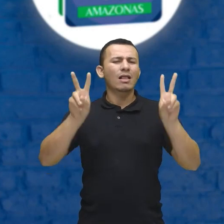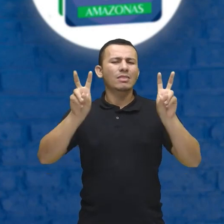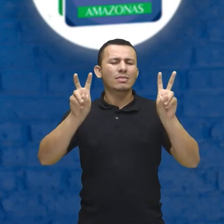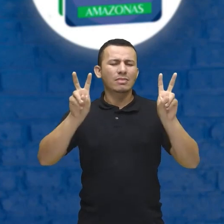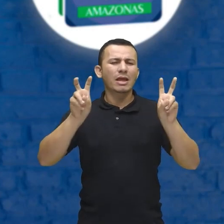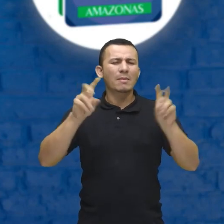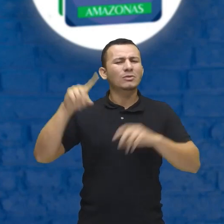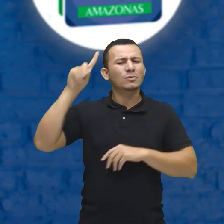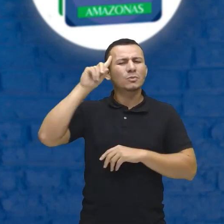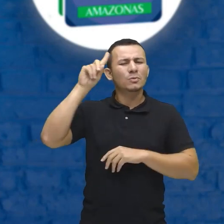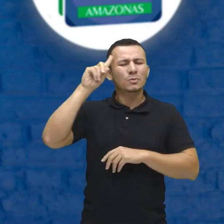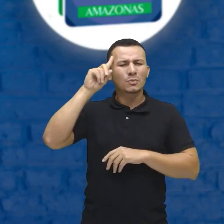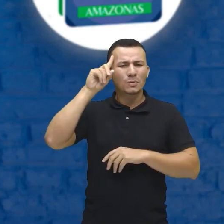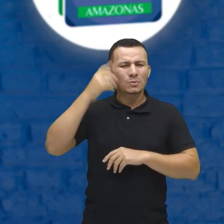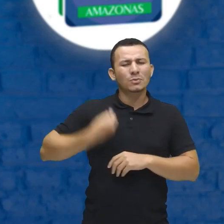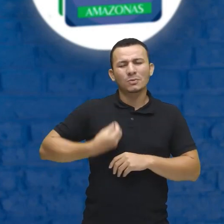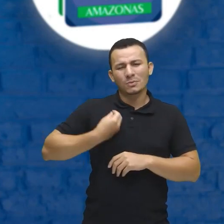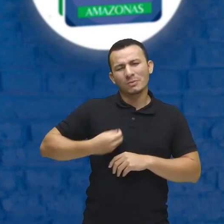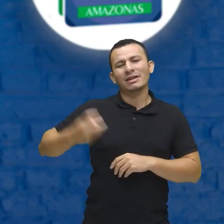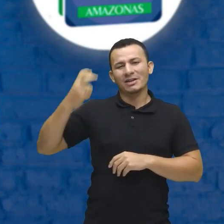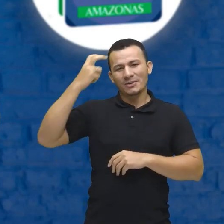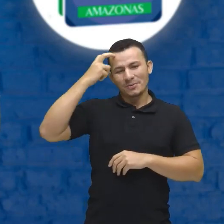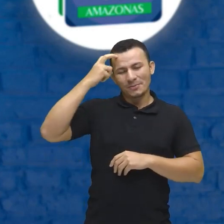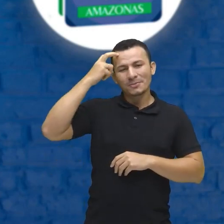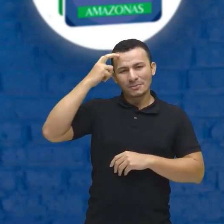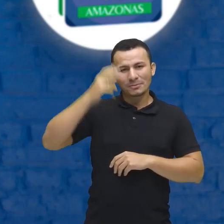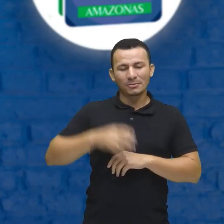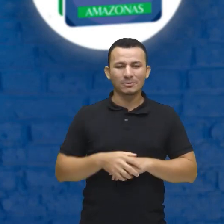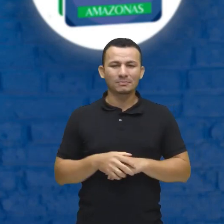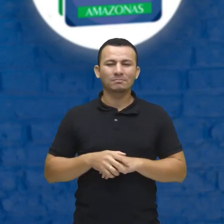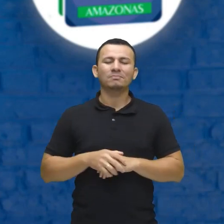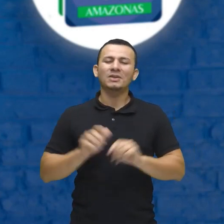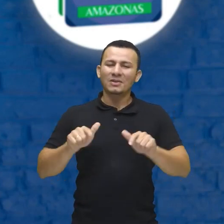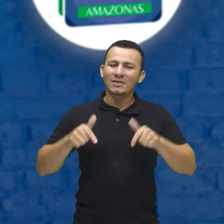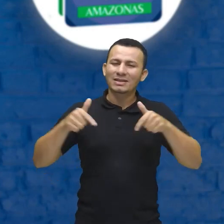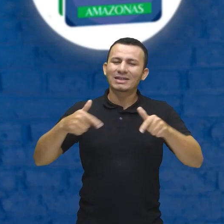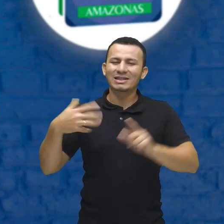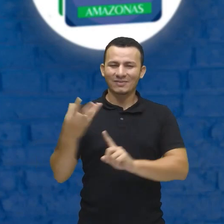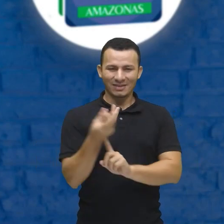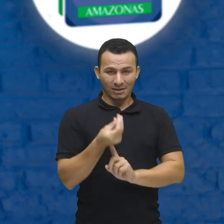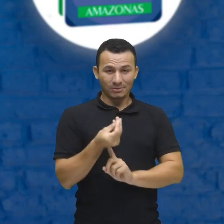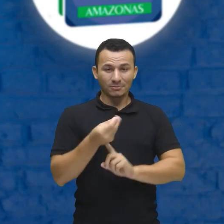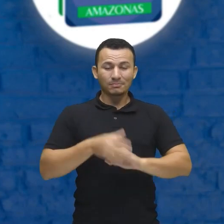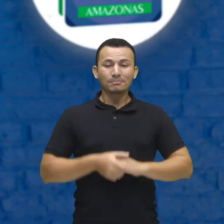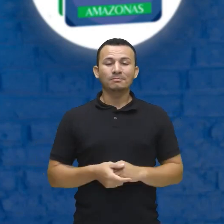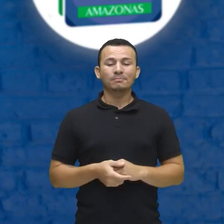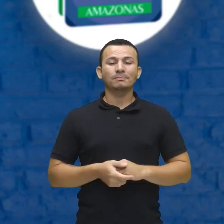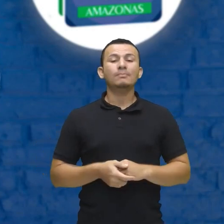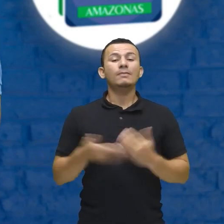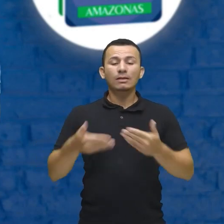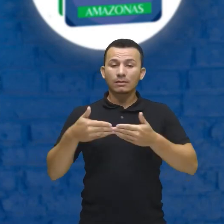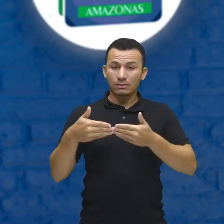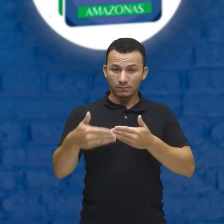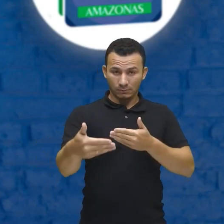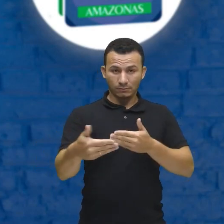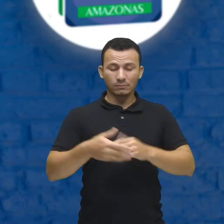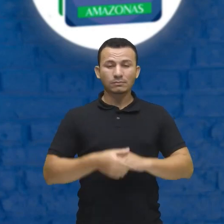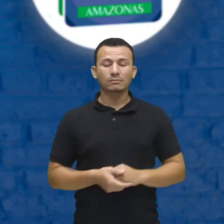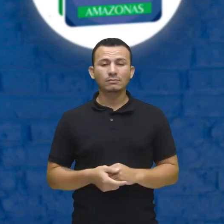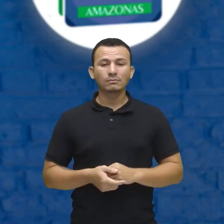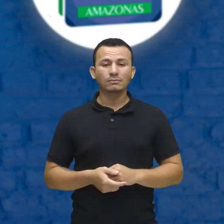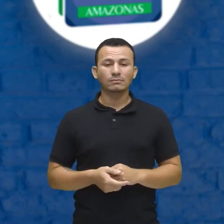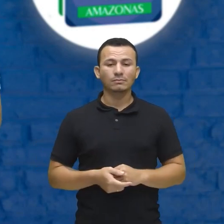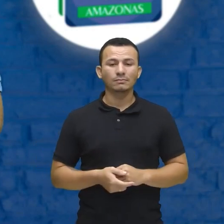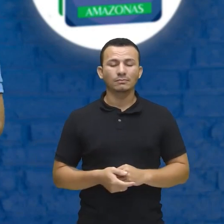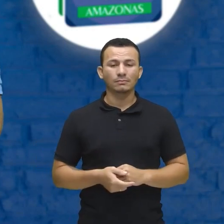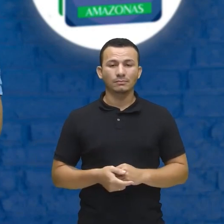nossa cultura, no nosso dia a dia, no nosso fazer artístico, certo? Então, vamos dar continuidade. Aí, o que eu vou